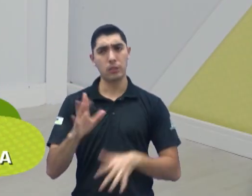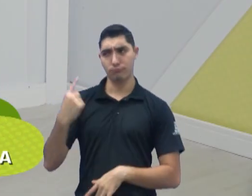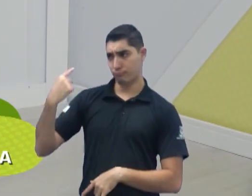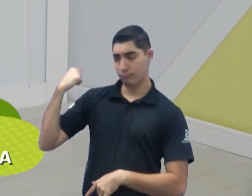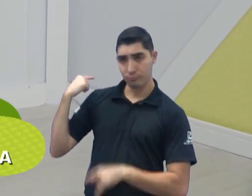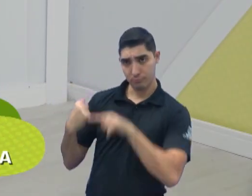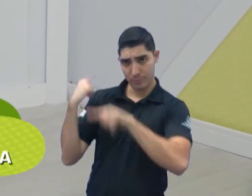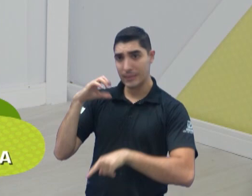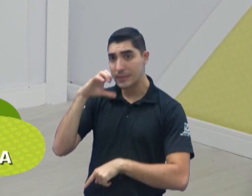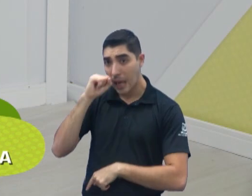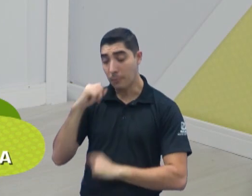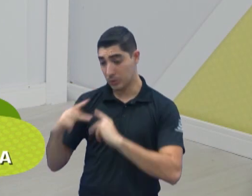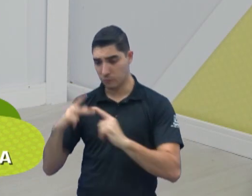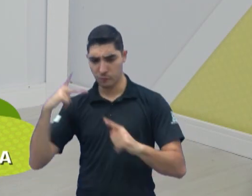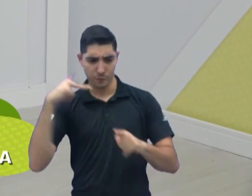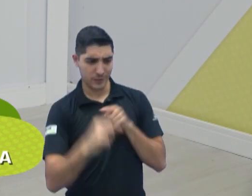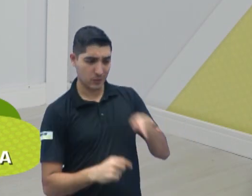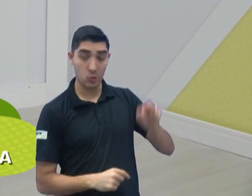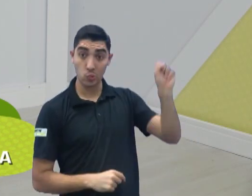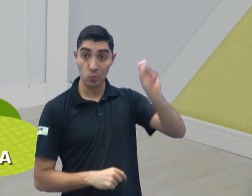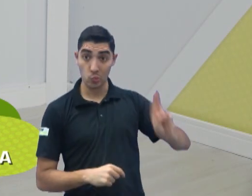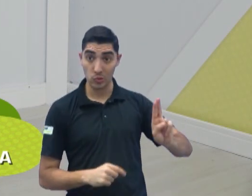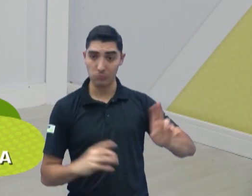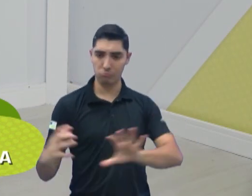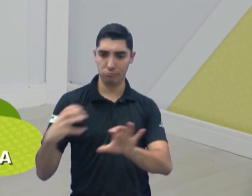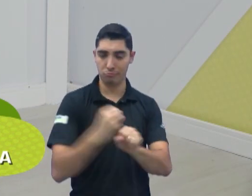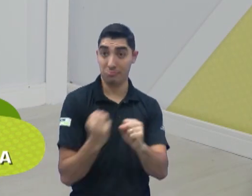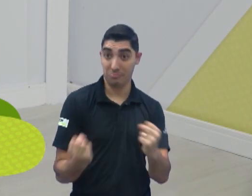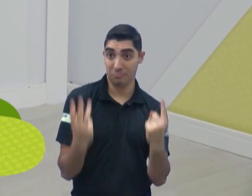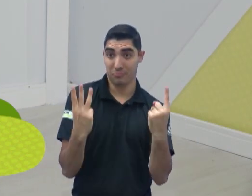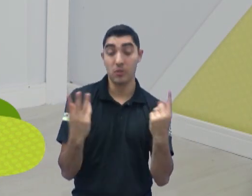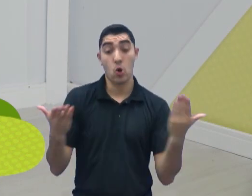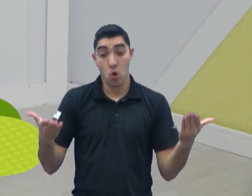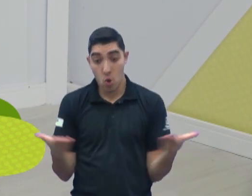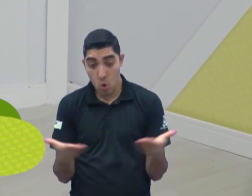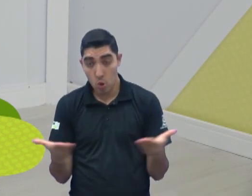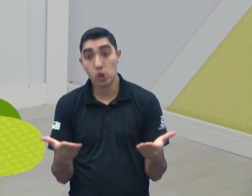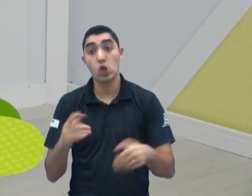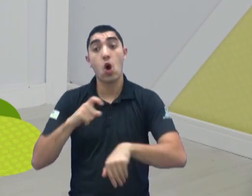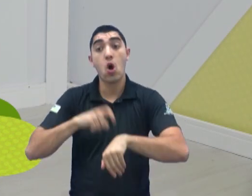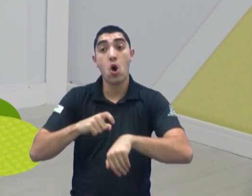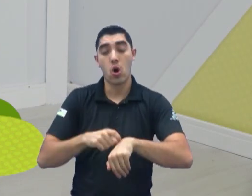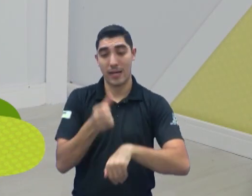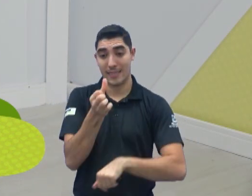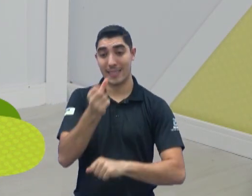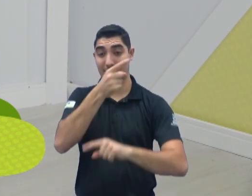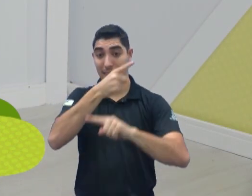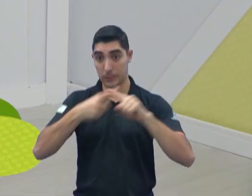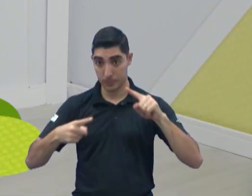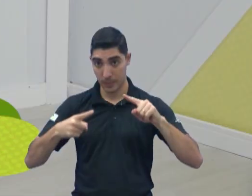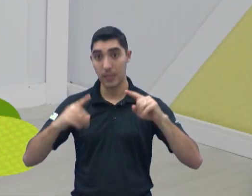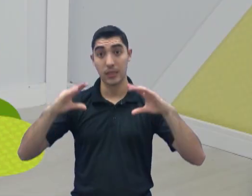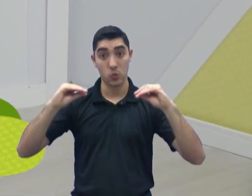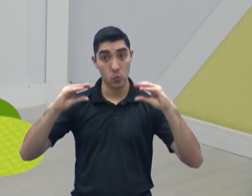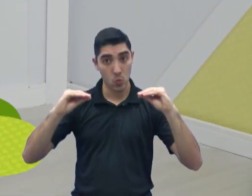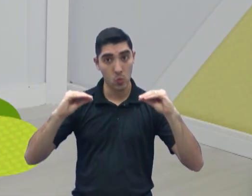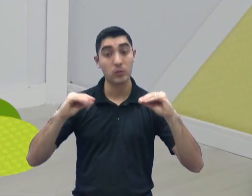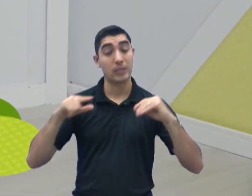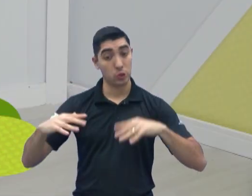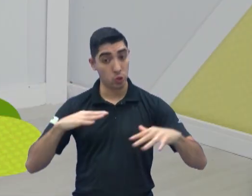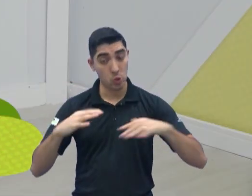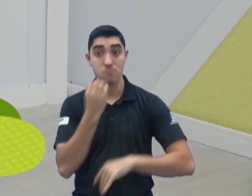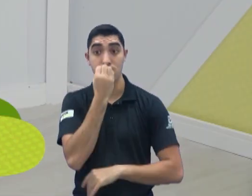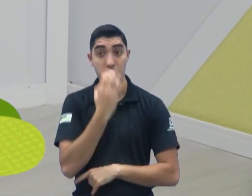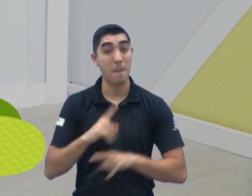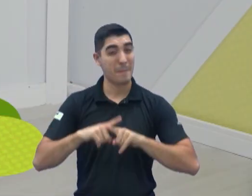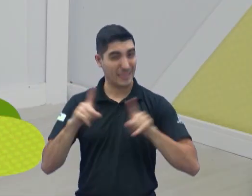por 3-1. A bola sobe lá na Farmaconde Arena novamente, só que às 18h30, jogo interessante, mas jogo